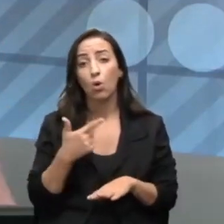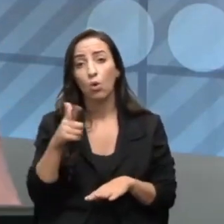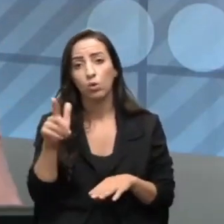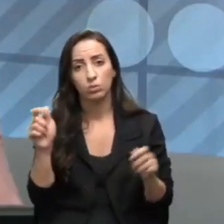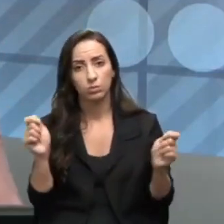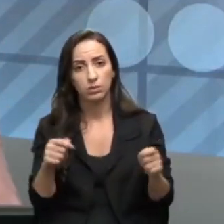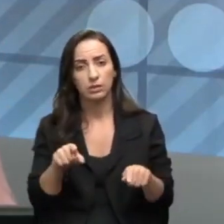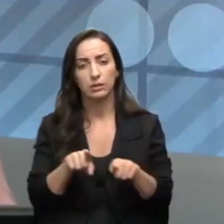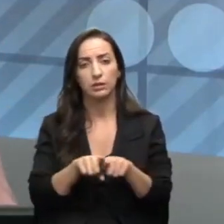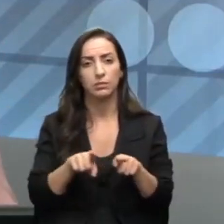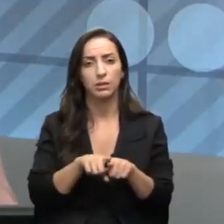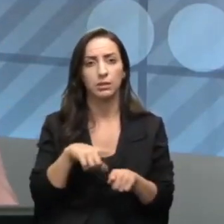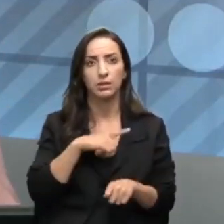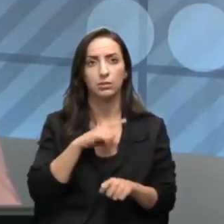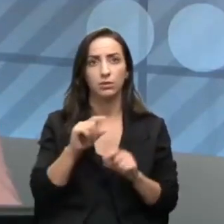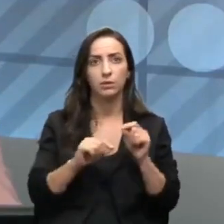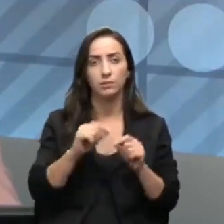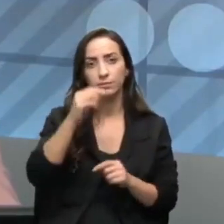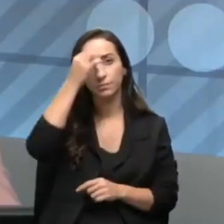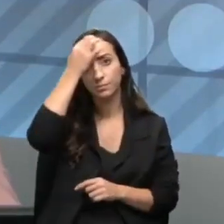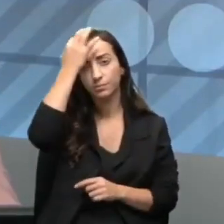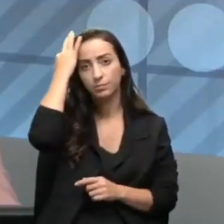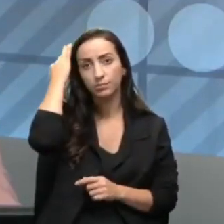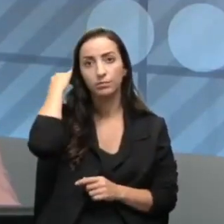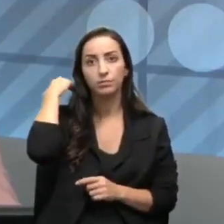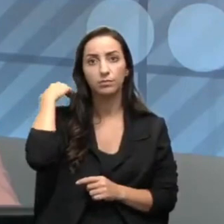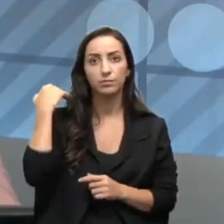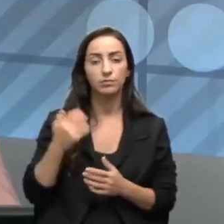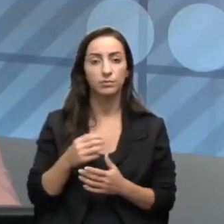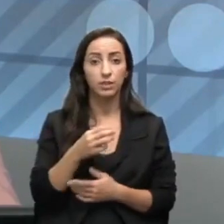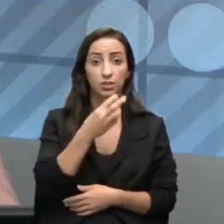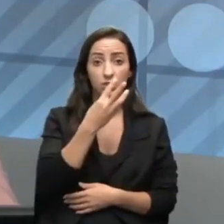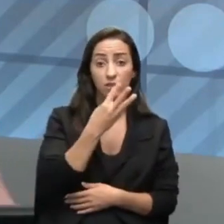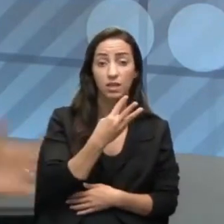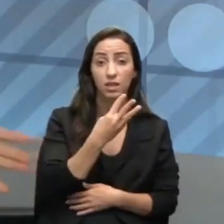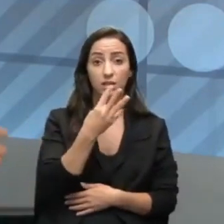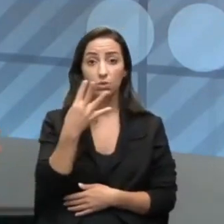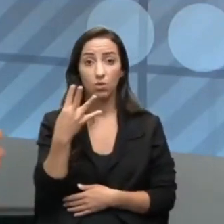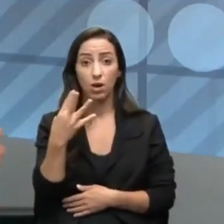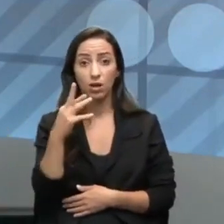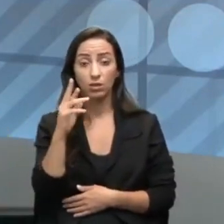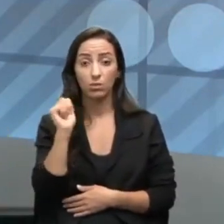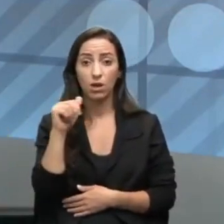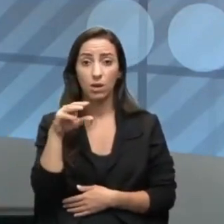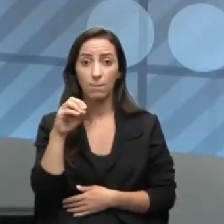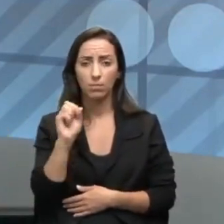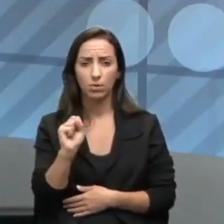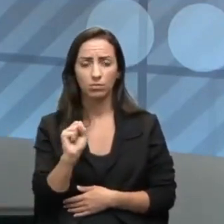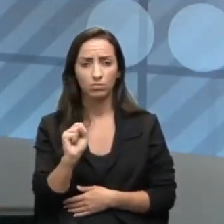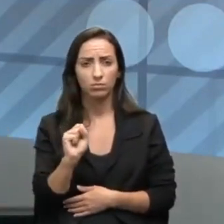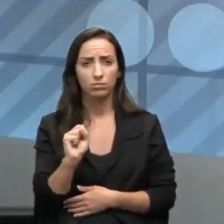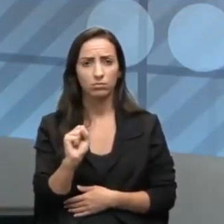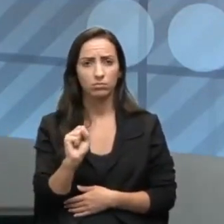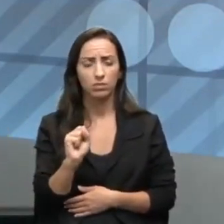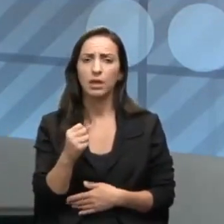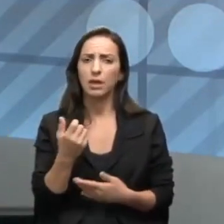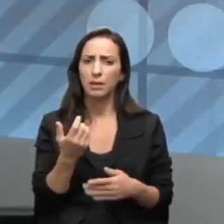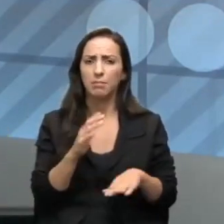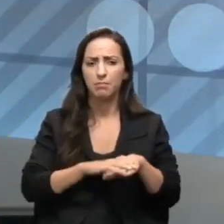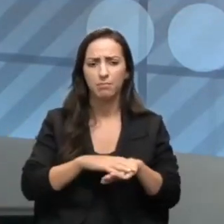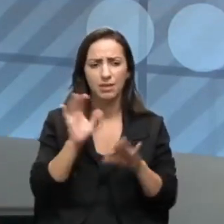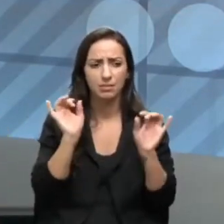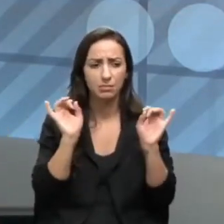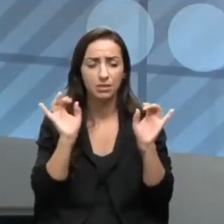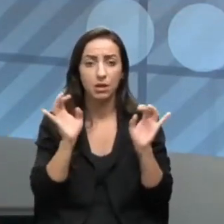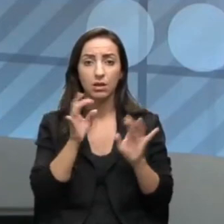possibilidade de estribos que nós temos? Nós temos os estribos de 3 ou 4 ramos, que é para casos mais especiais,